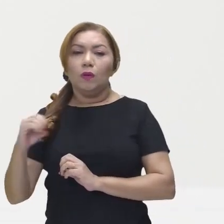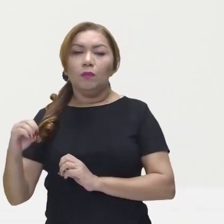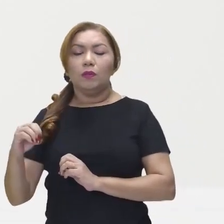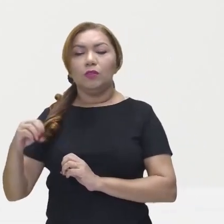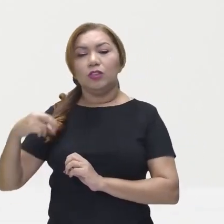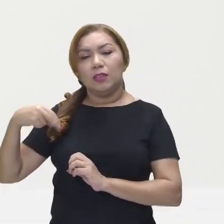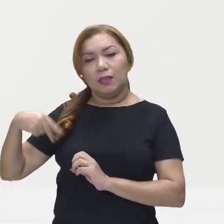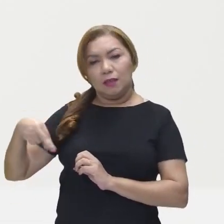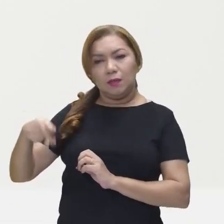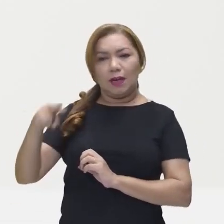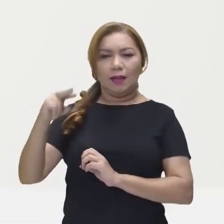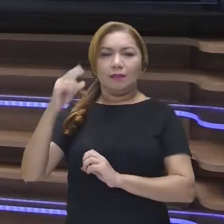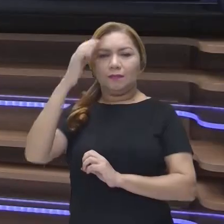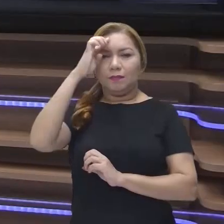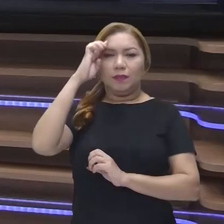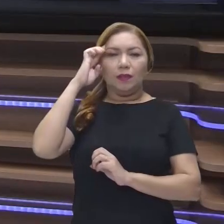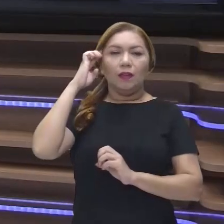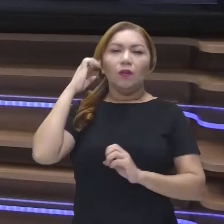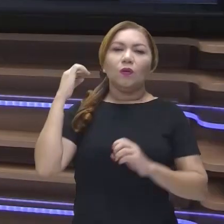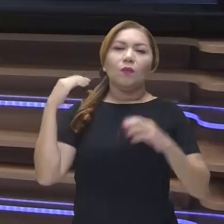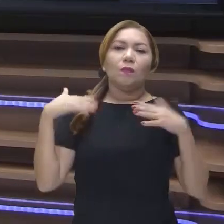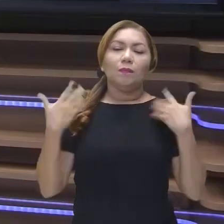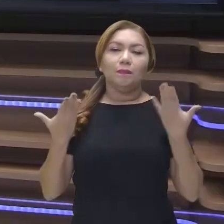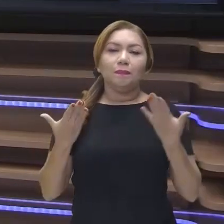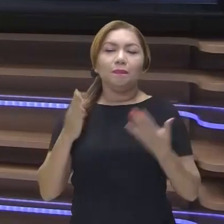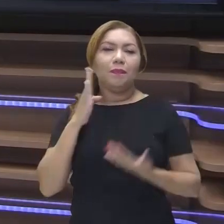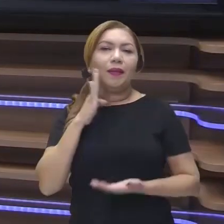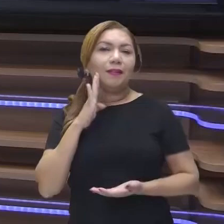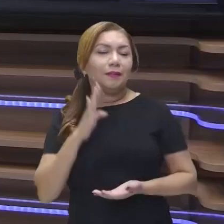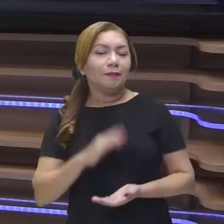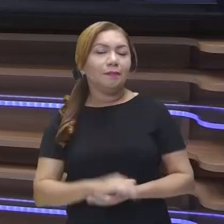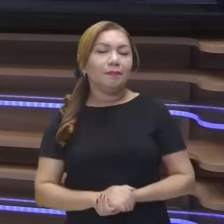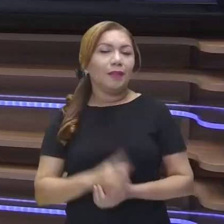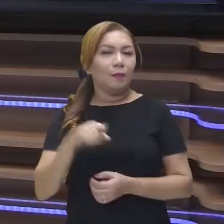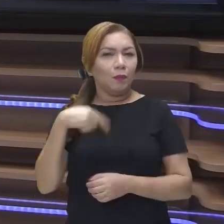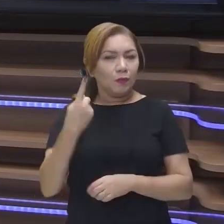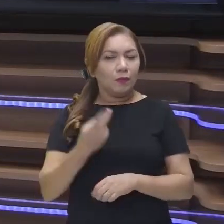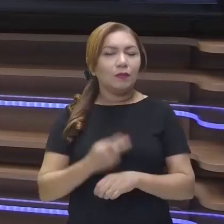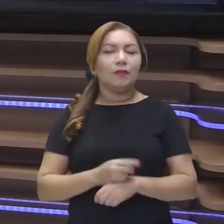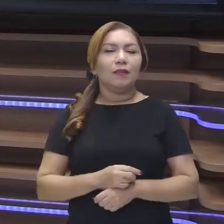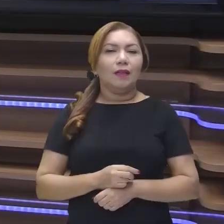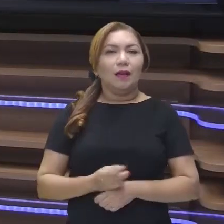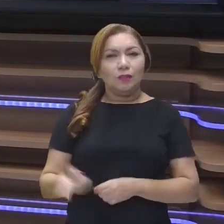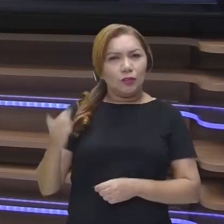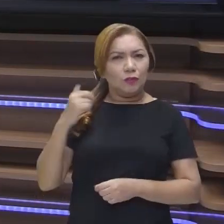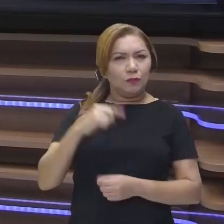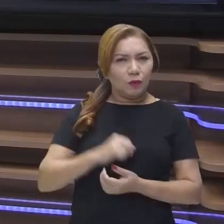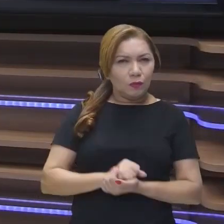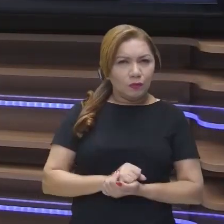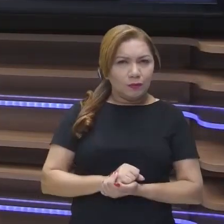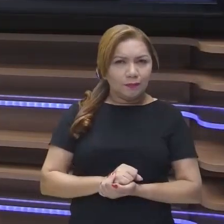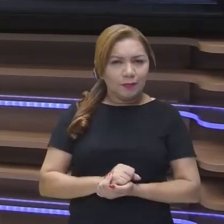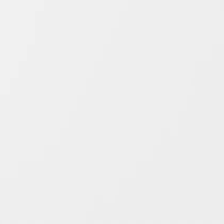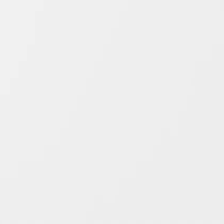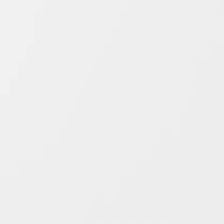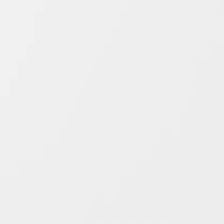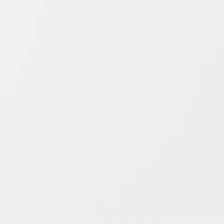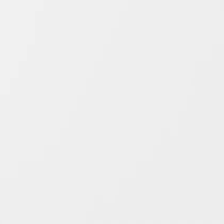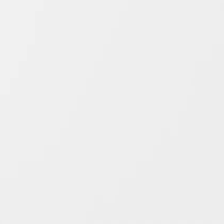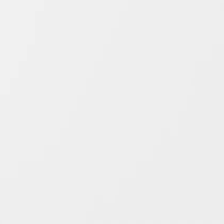de caminhada. Beleza? Vai ficar na sua tela e daqui a pouco a gente se encontra para resolver essas questões.